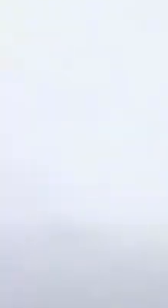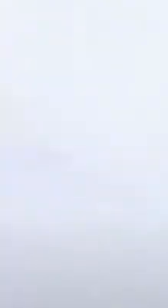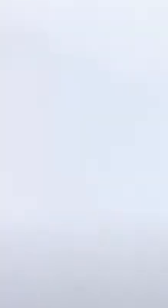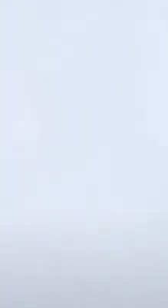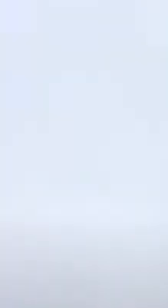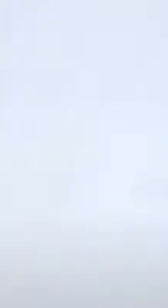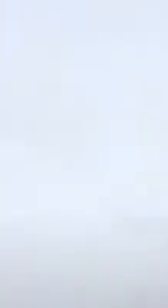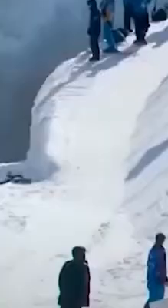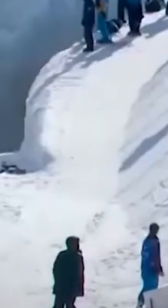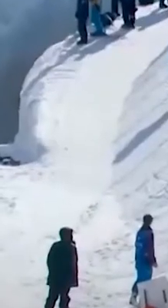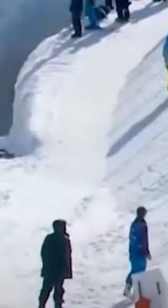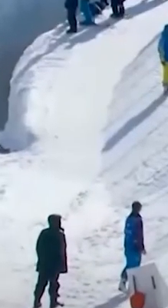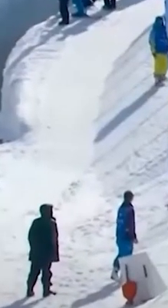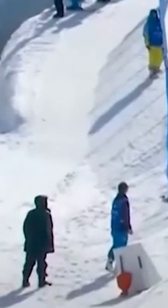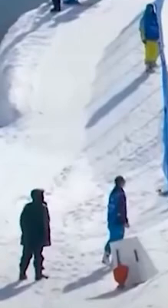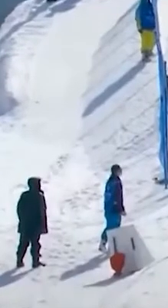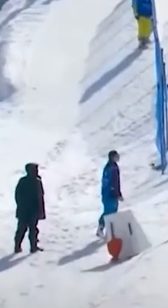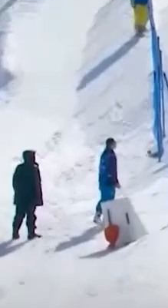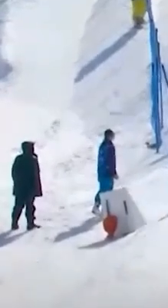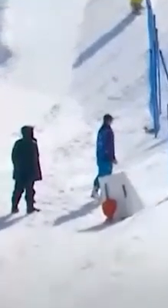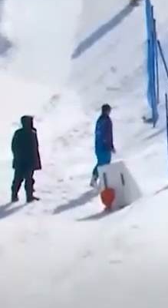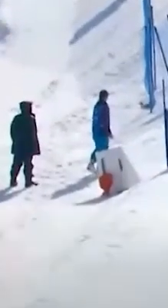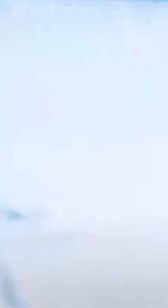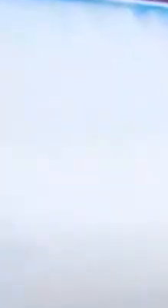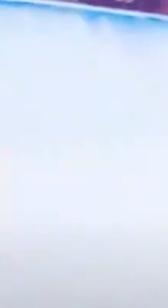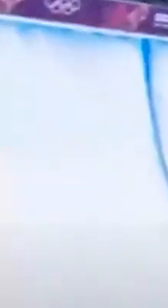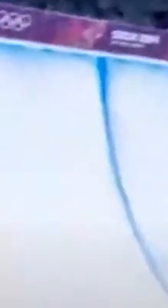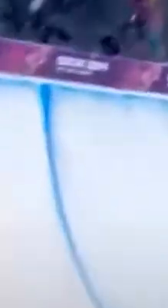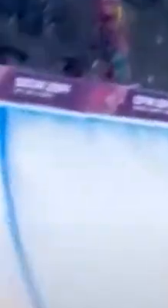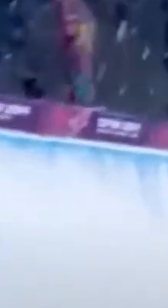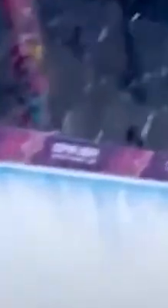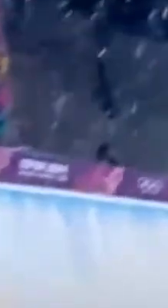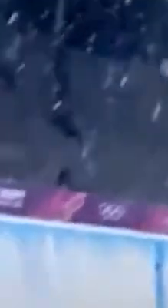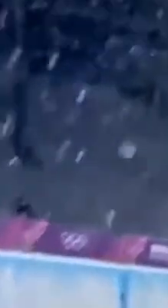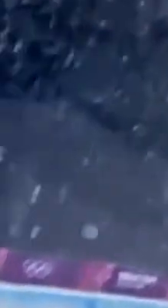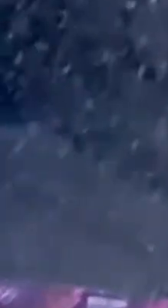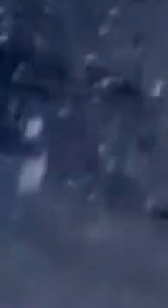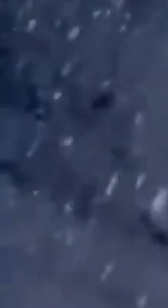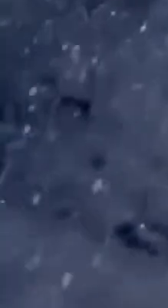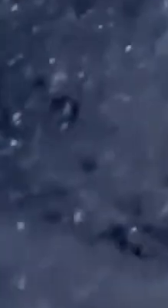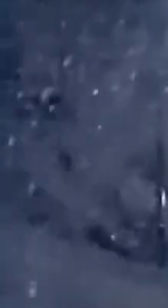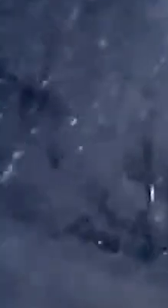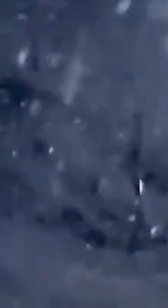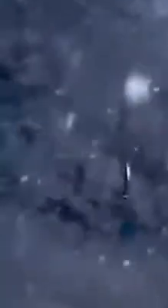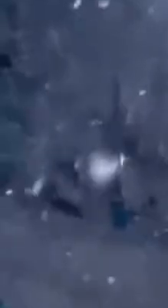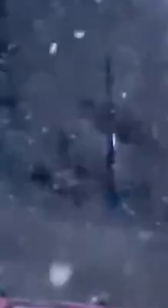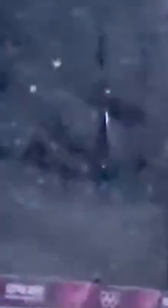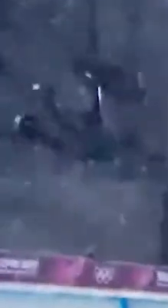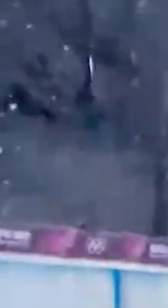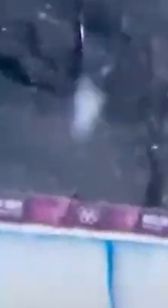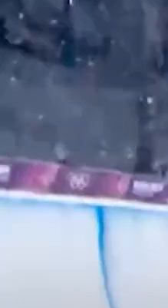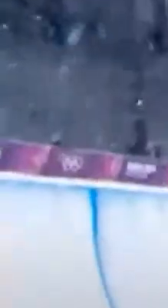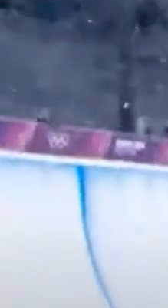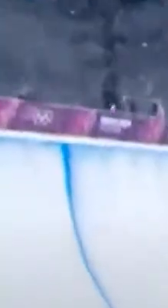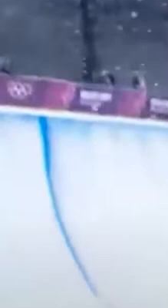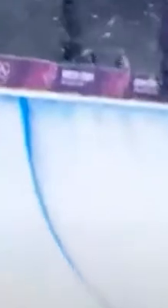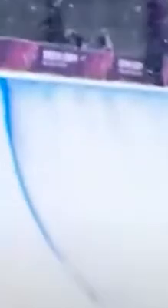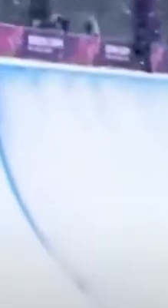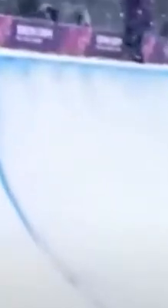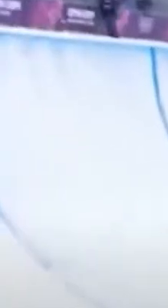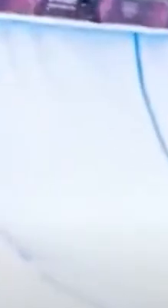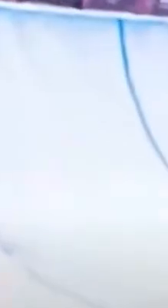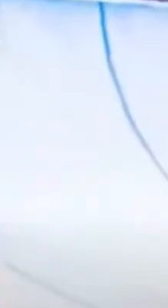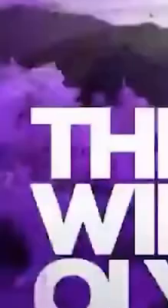Olympic Games begins February 8th on the networks and platforms of NBC Universal. Visit shopmyexchange.com for